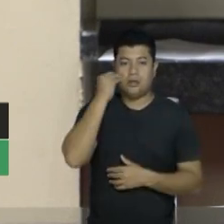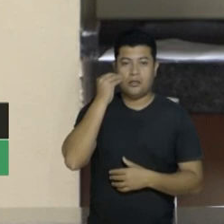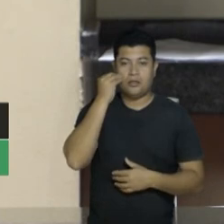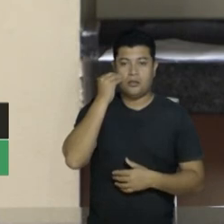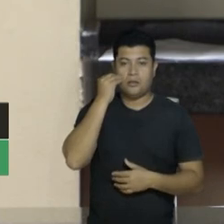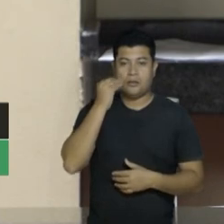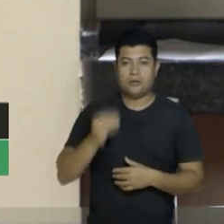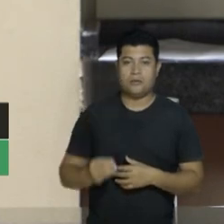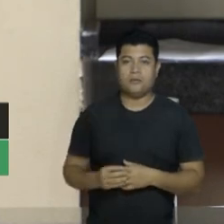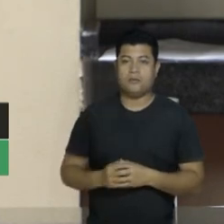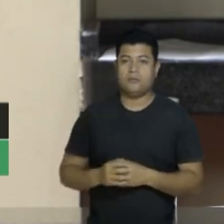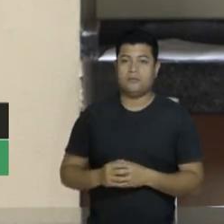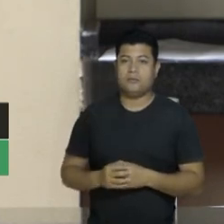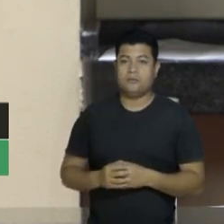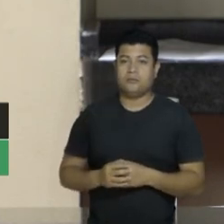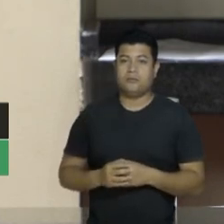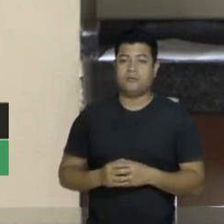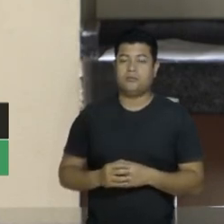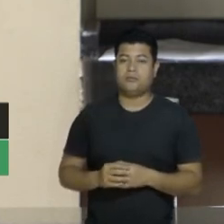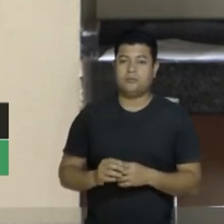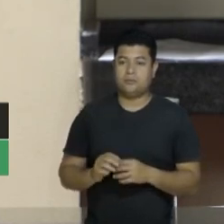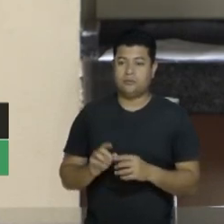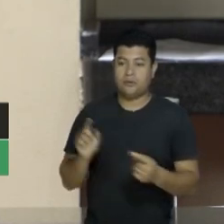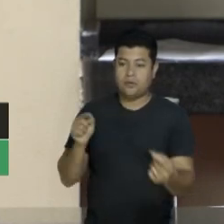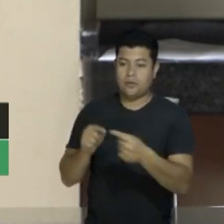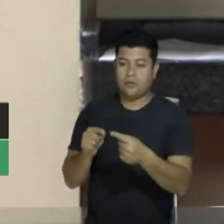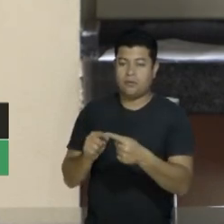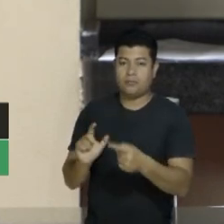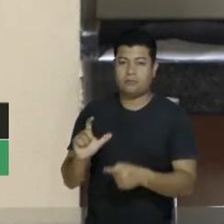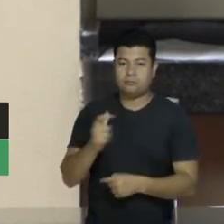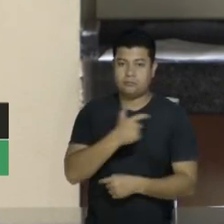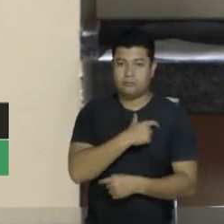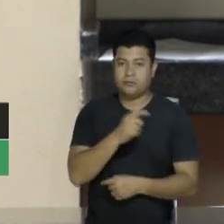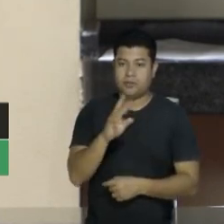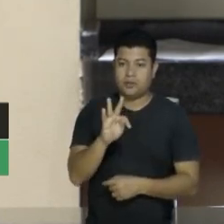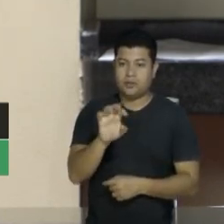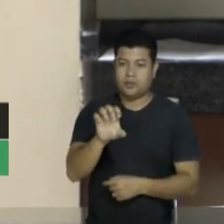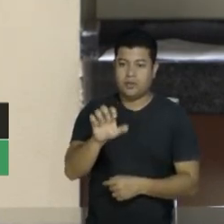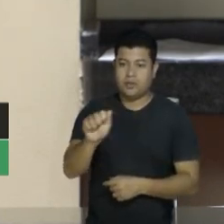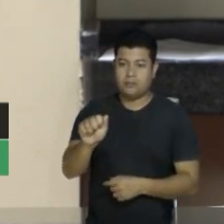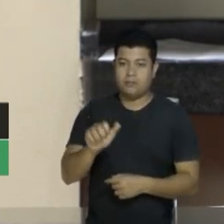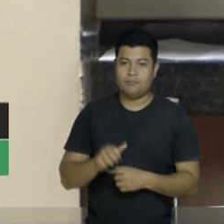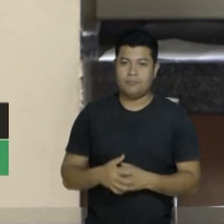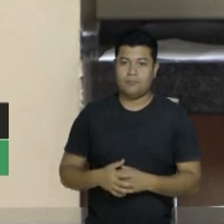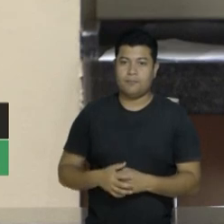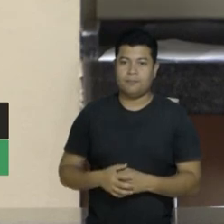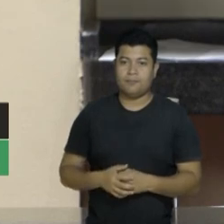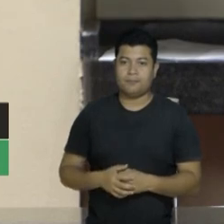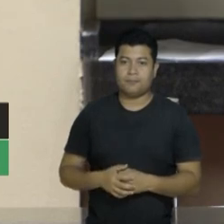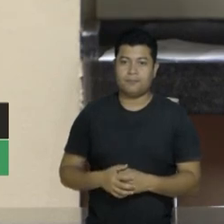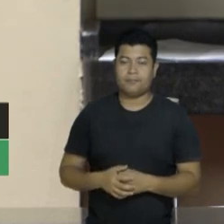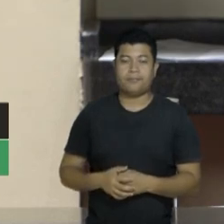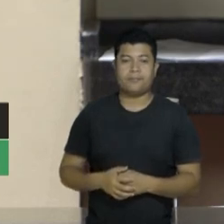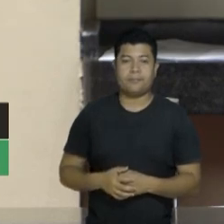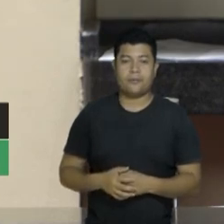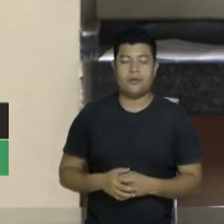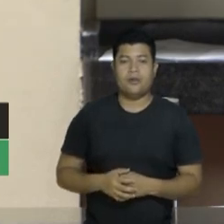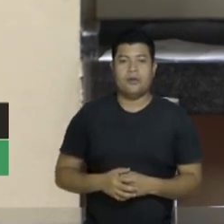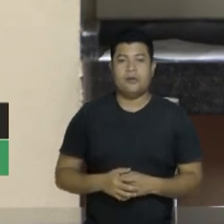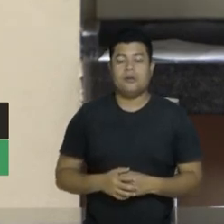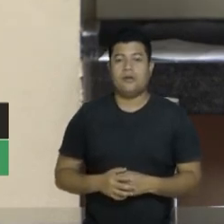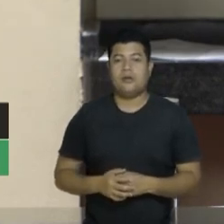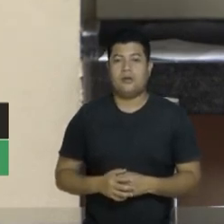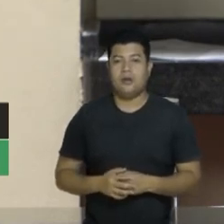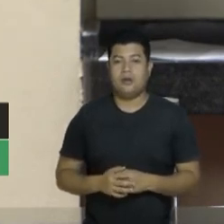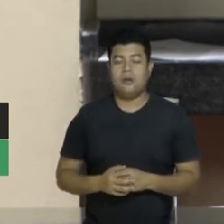ou transtorno do espectro autista, o TEA. Em votação, aprovado.